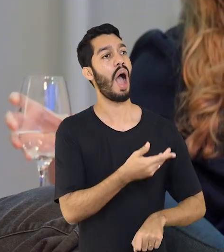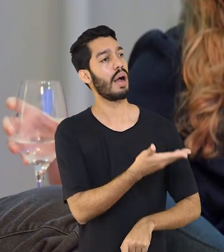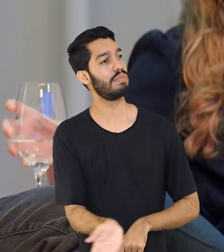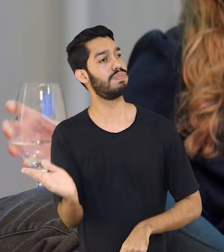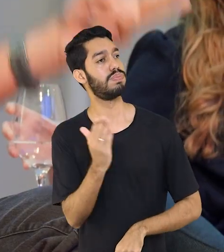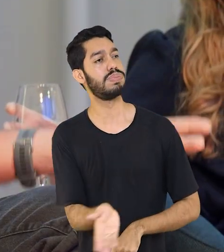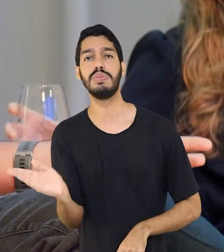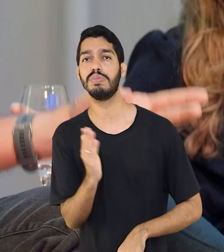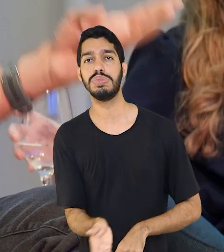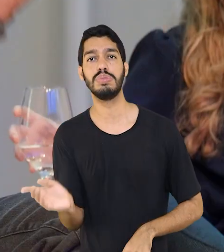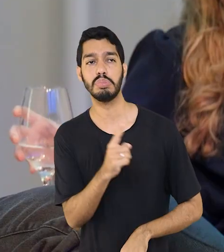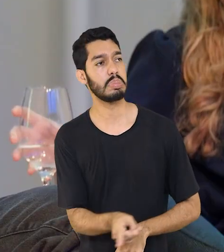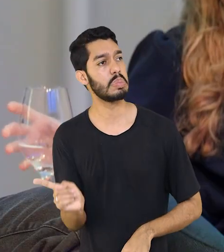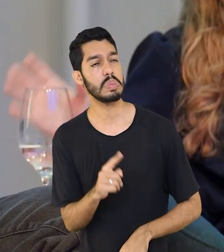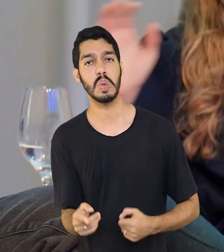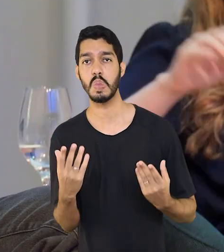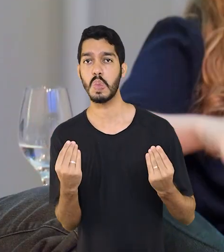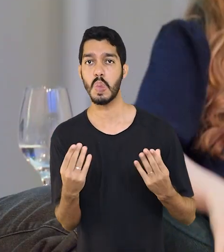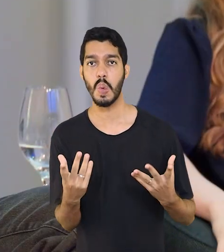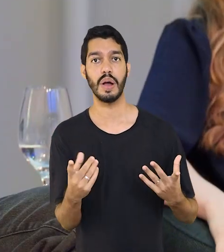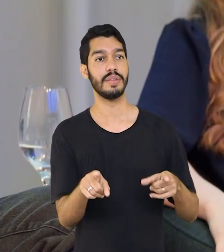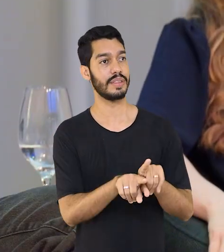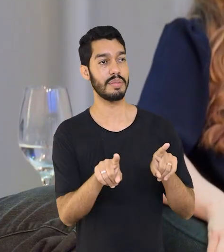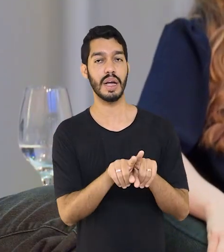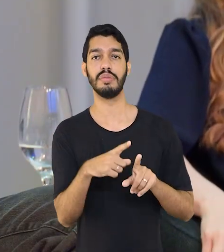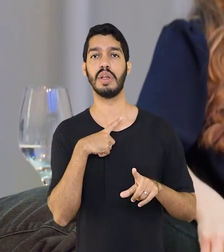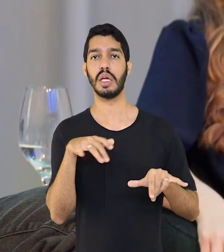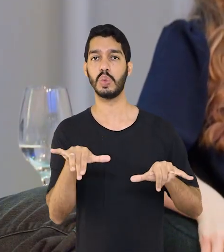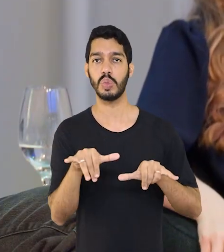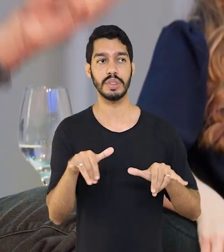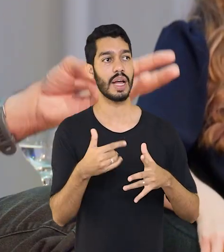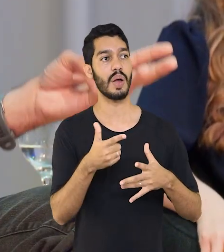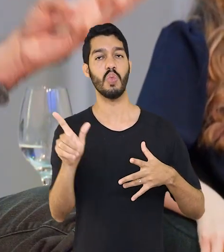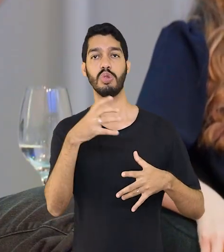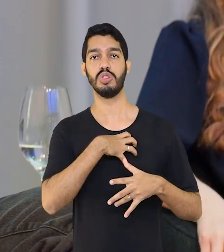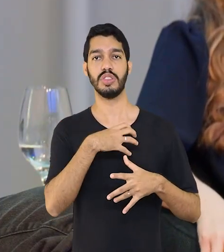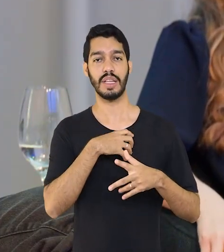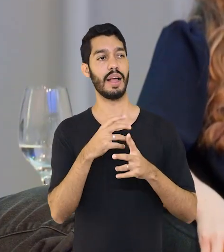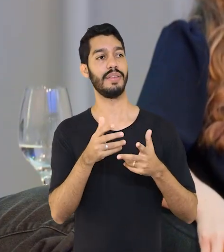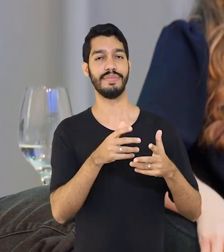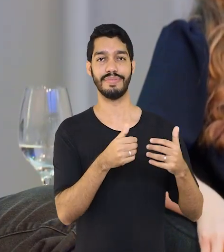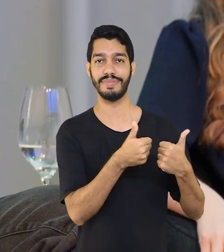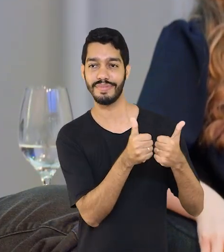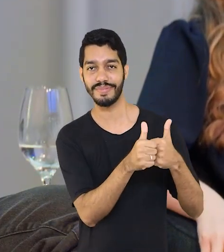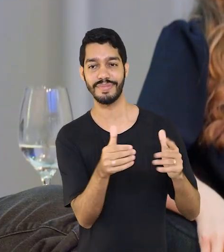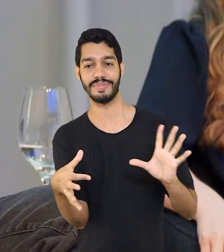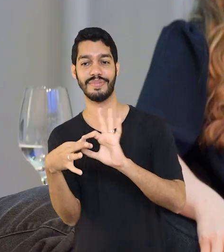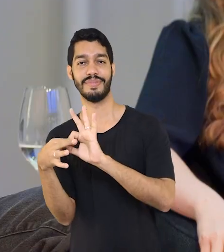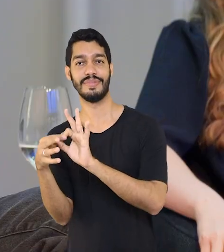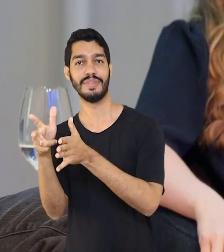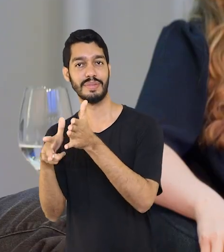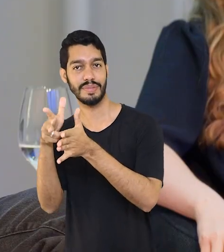tem que ter conectividade, ele tem que estar integrado com outros modos de transporte, ele tem que estar